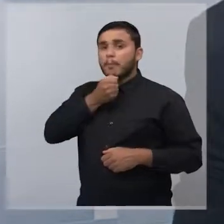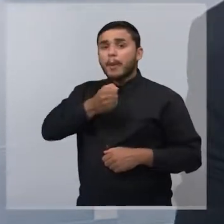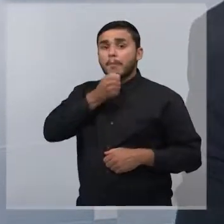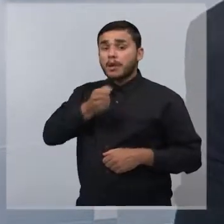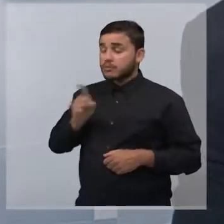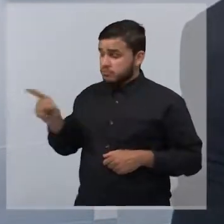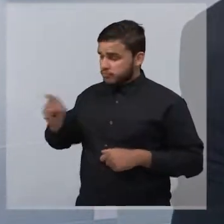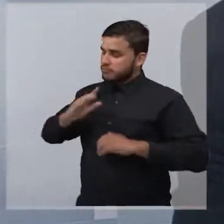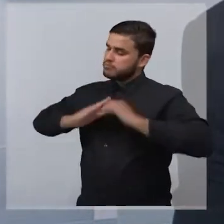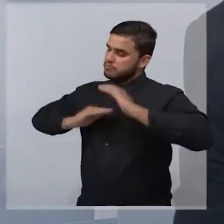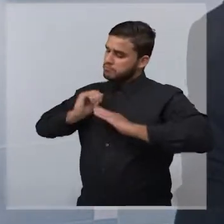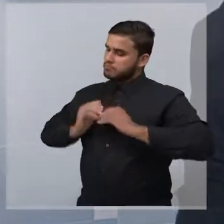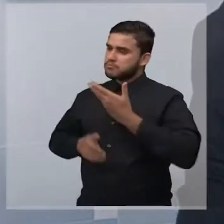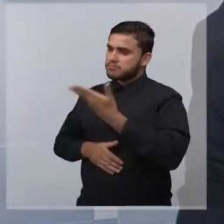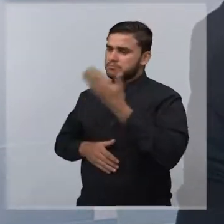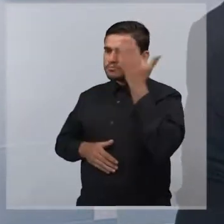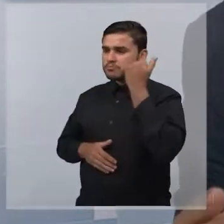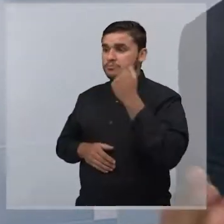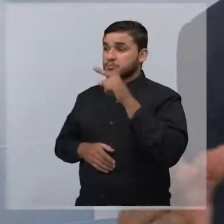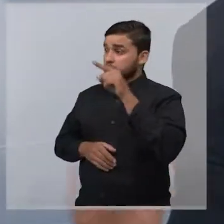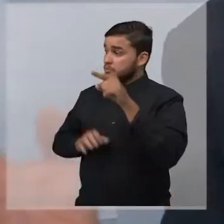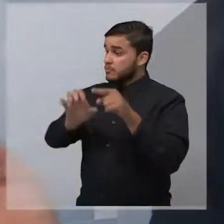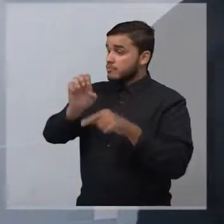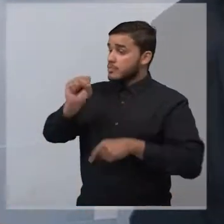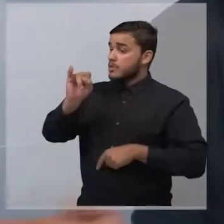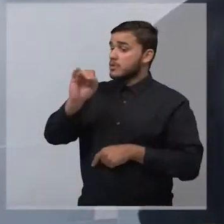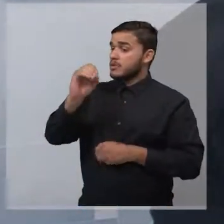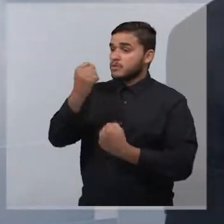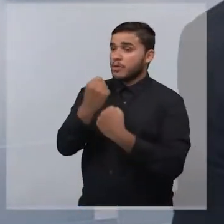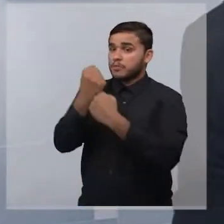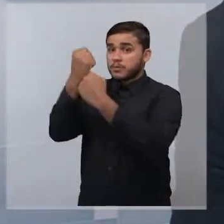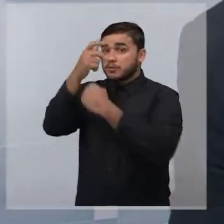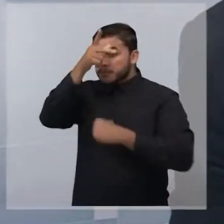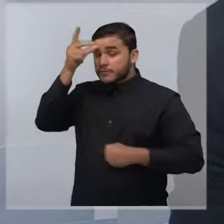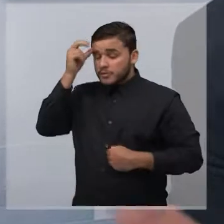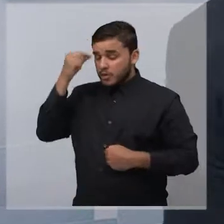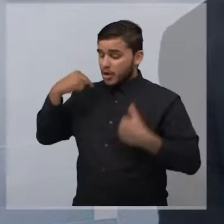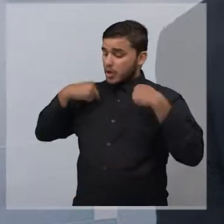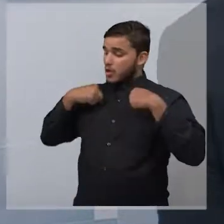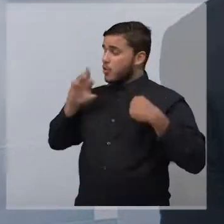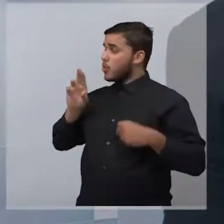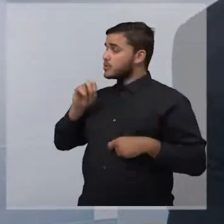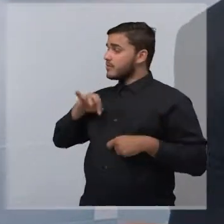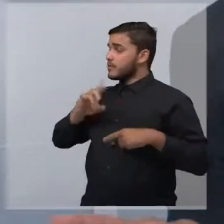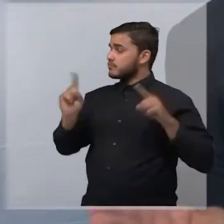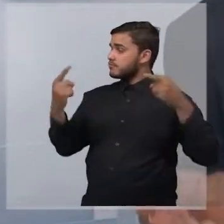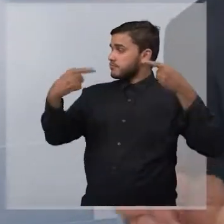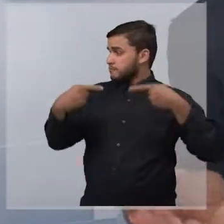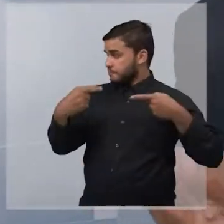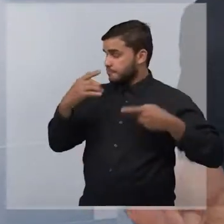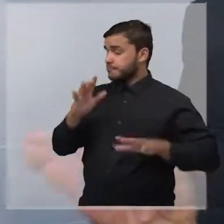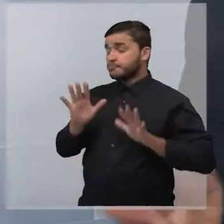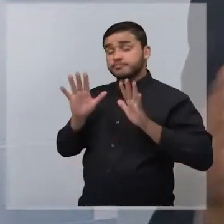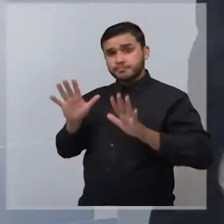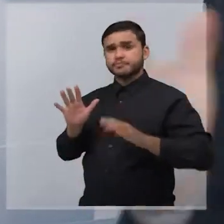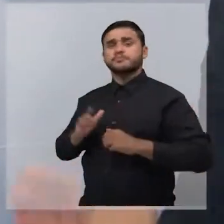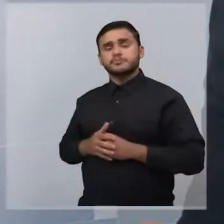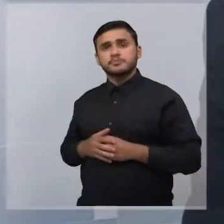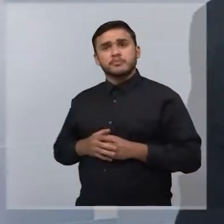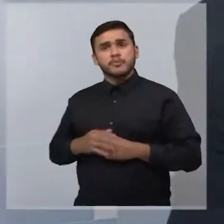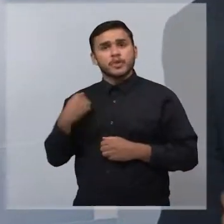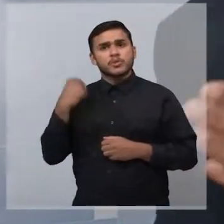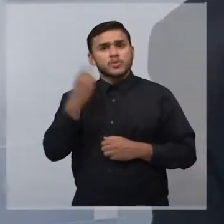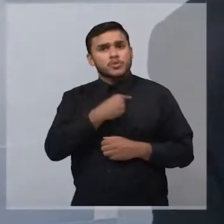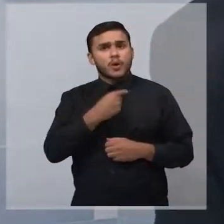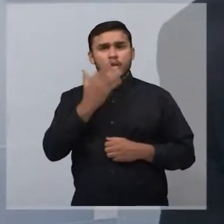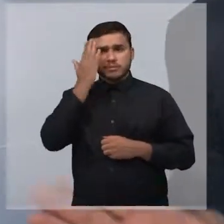né? O vereador Ézio é aliado do prefeito, o vereador Ronivaldo seria oposição. Mas as nossas tarefas de fiscalizar, por exemplo, que estão